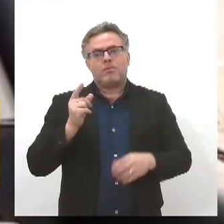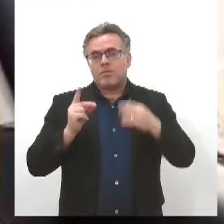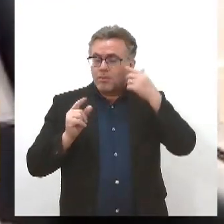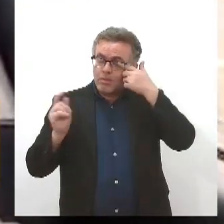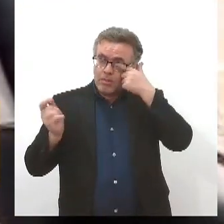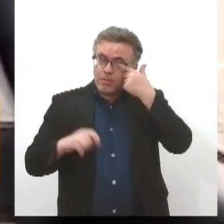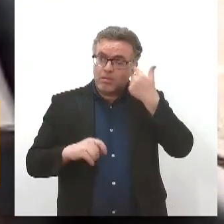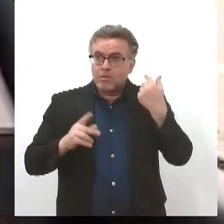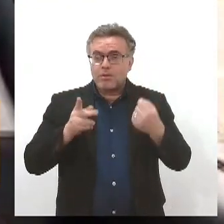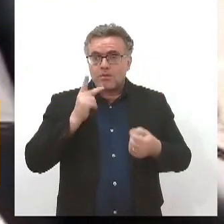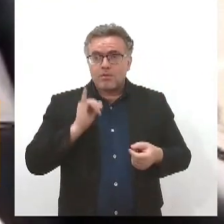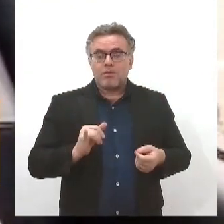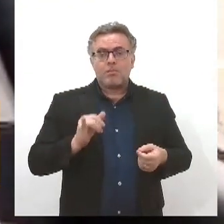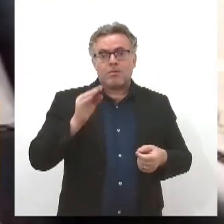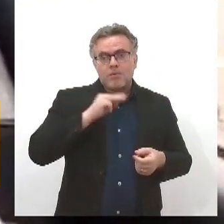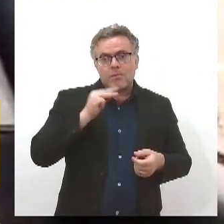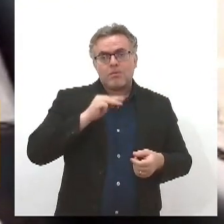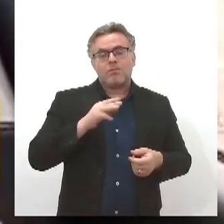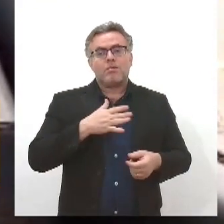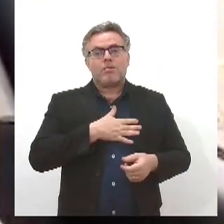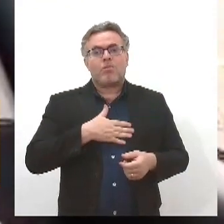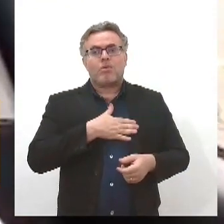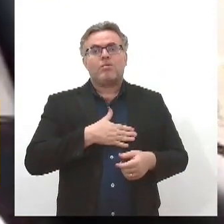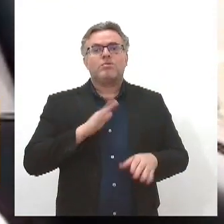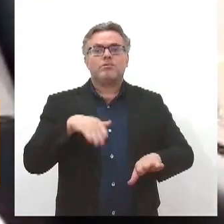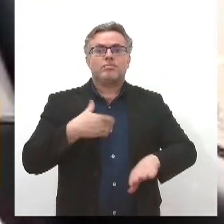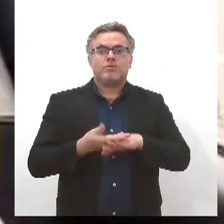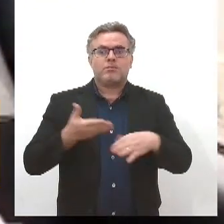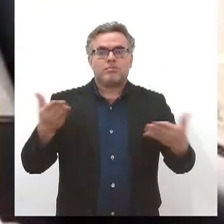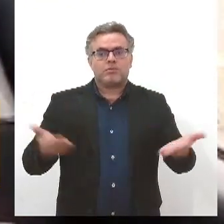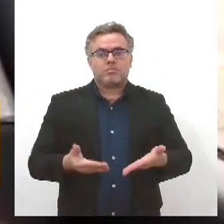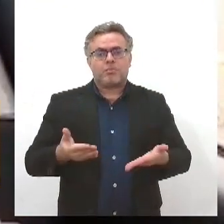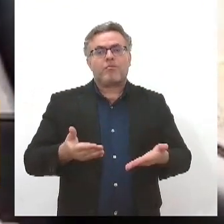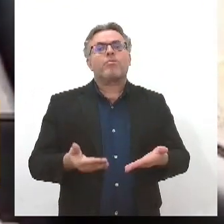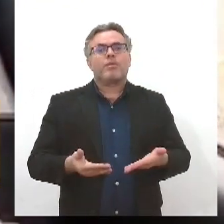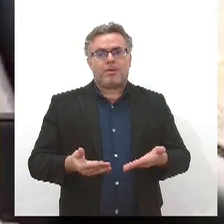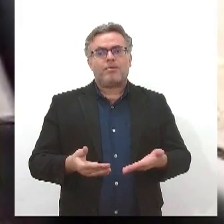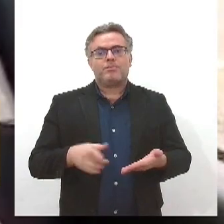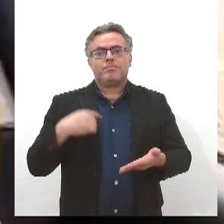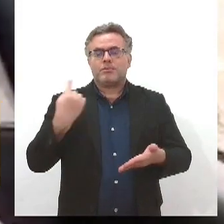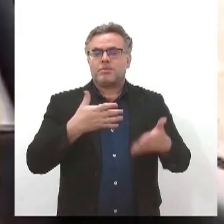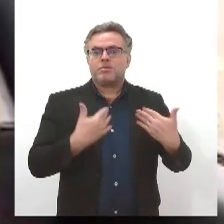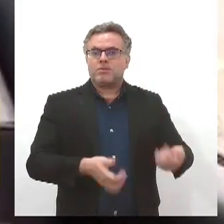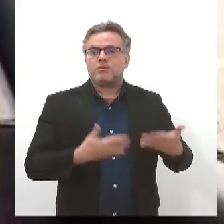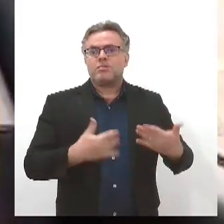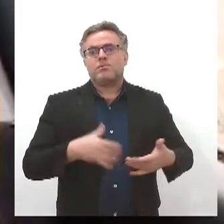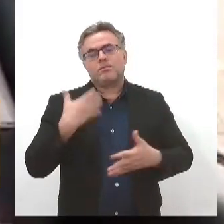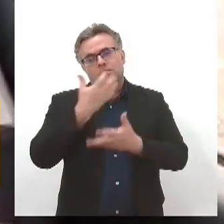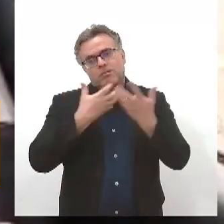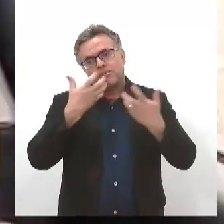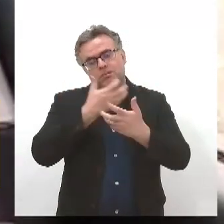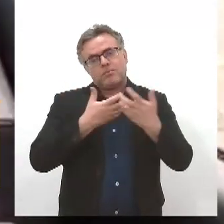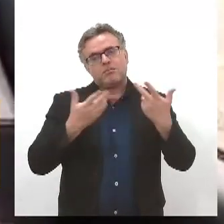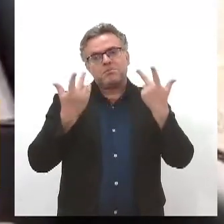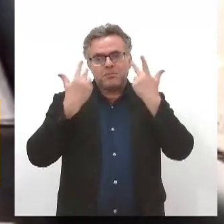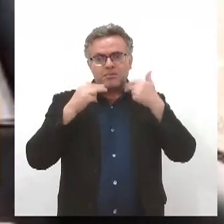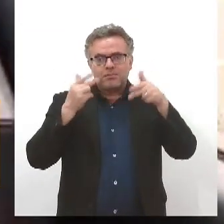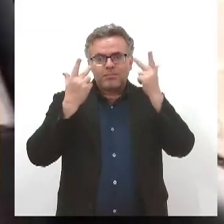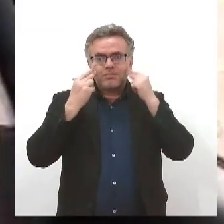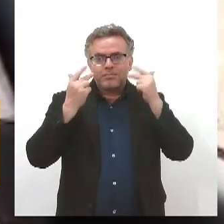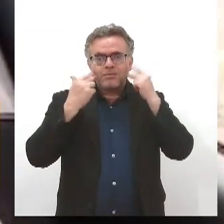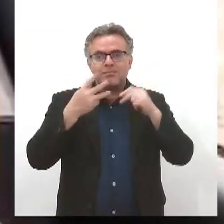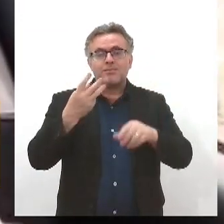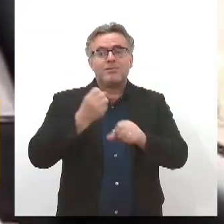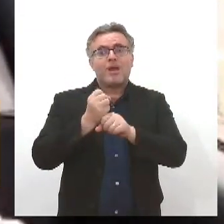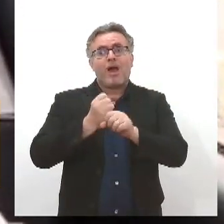que vivenciaram, que até hoje, pessoas inclusive novas, cantam músicas de 30 anos atrás, 40 anos